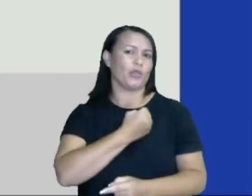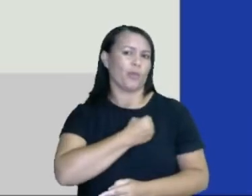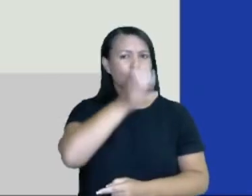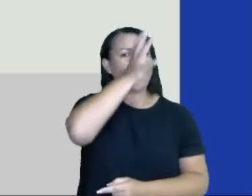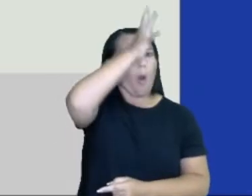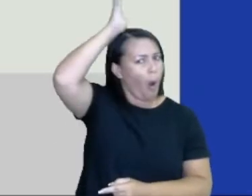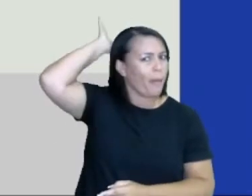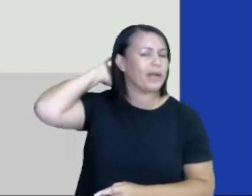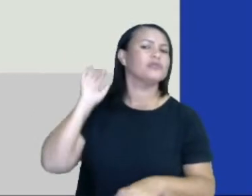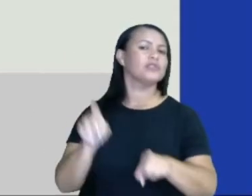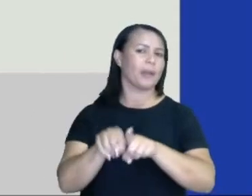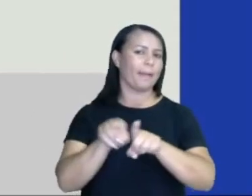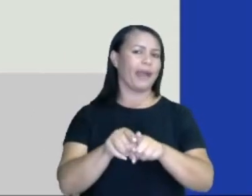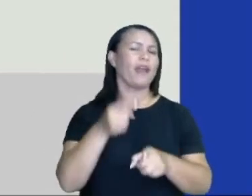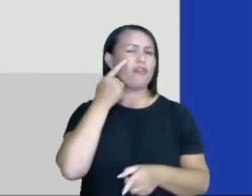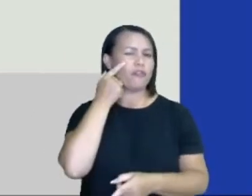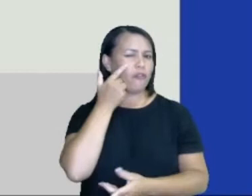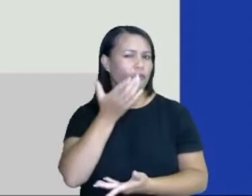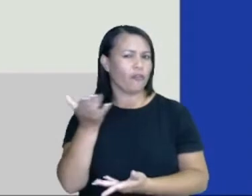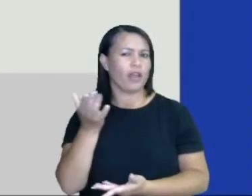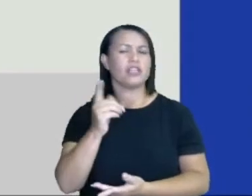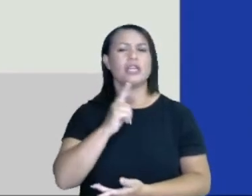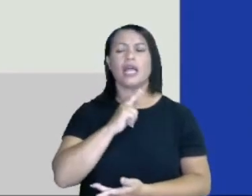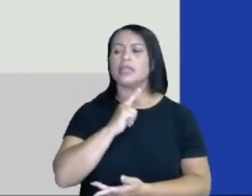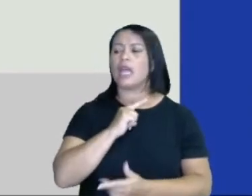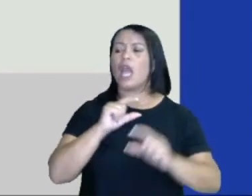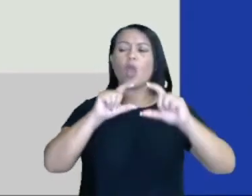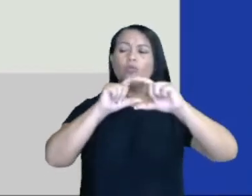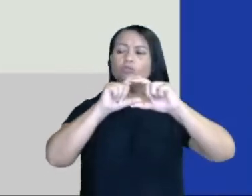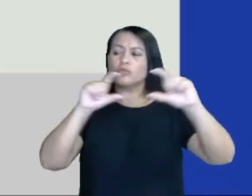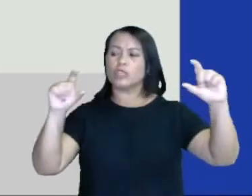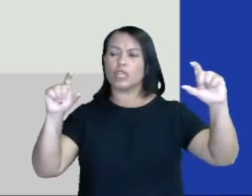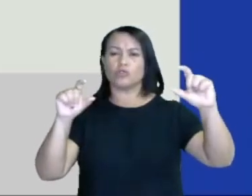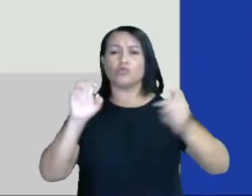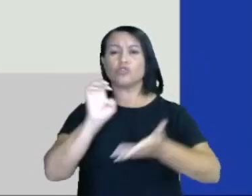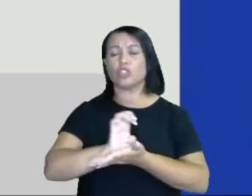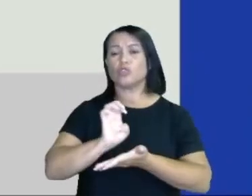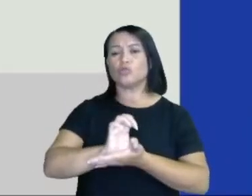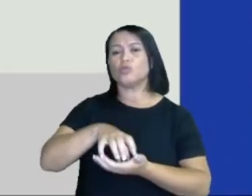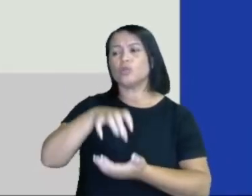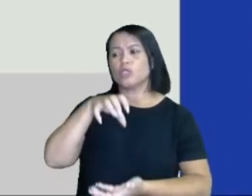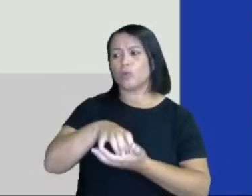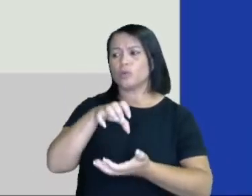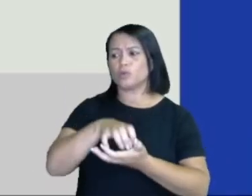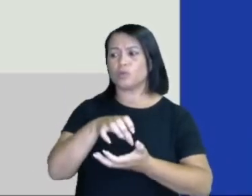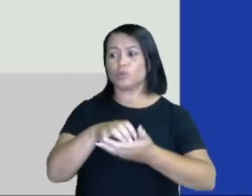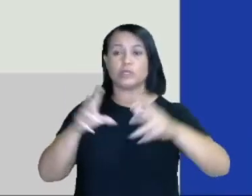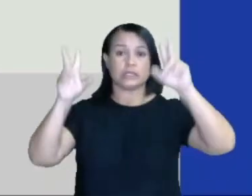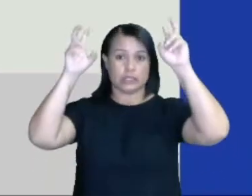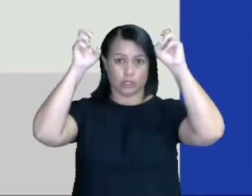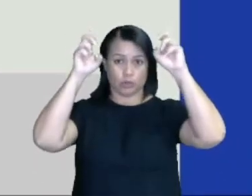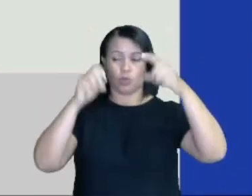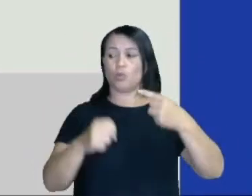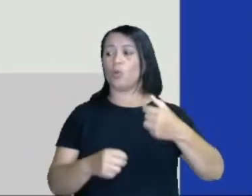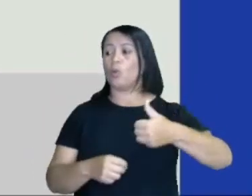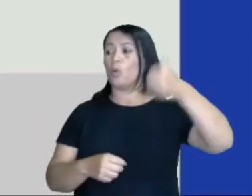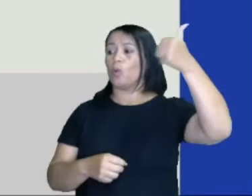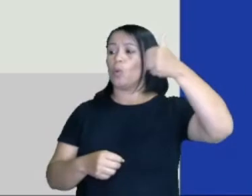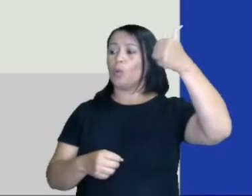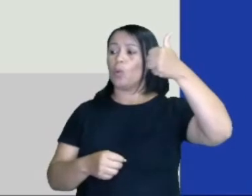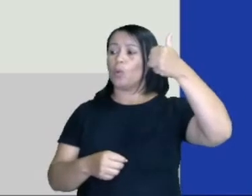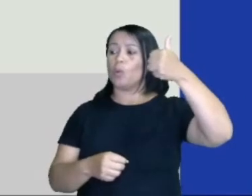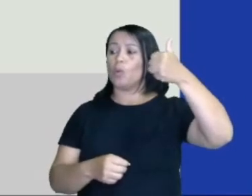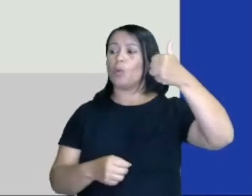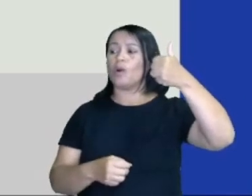lá, aqui, ó. Eu coloquei um trecho do Estatuto do Idoso. Título, aí título 1,